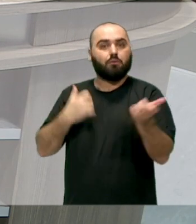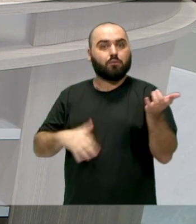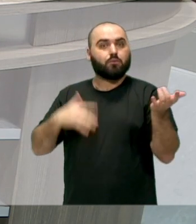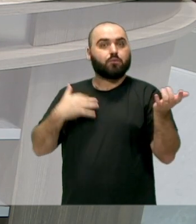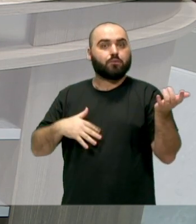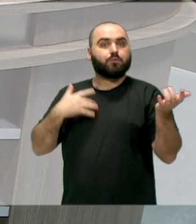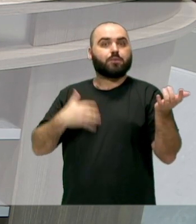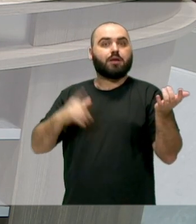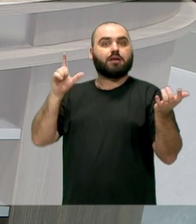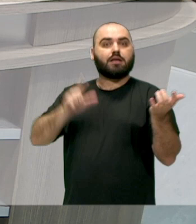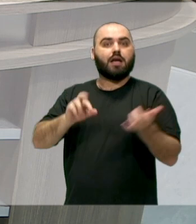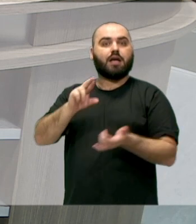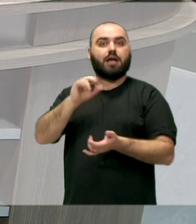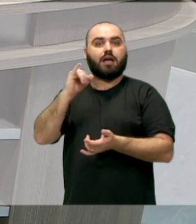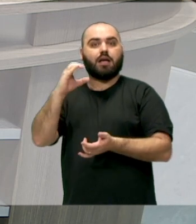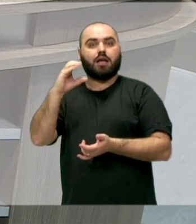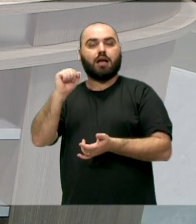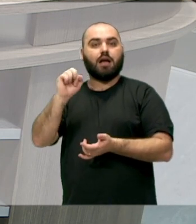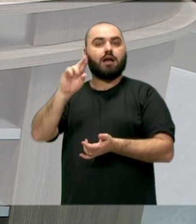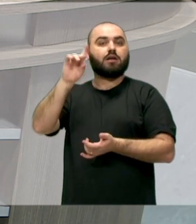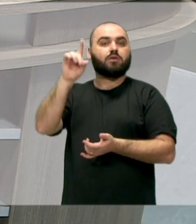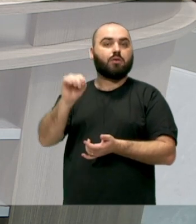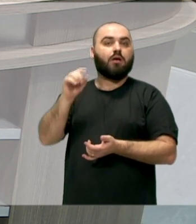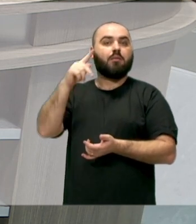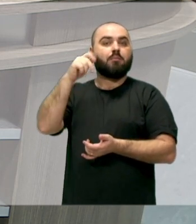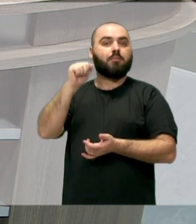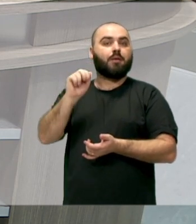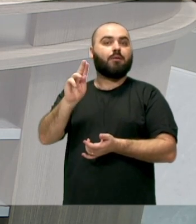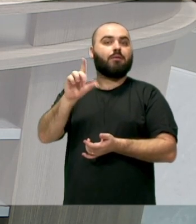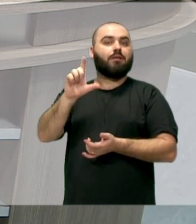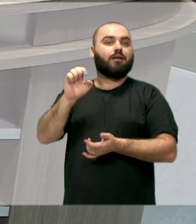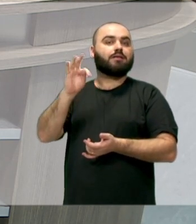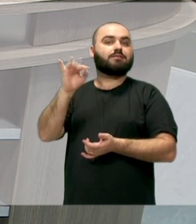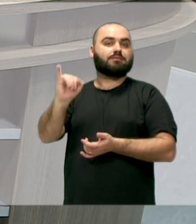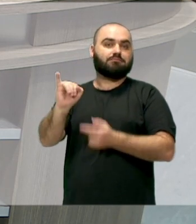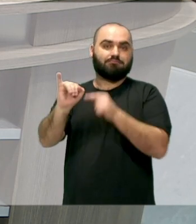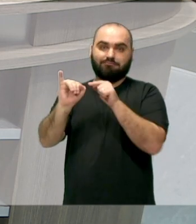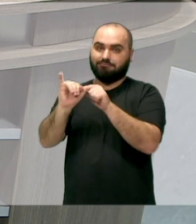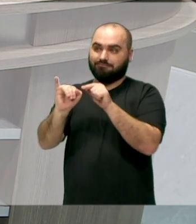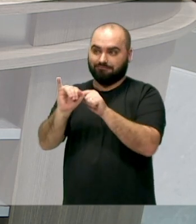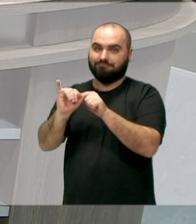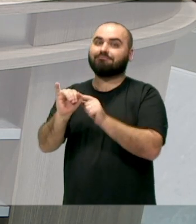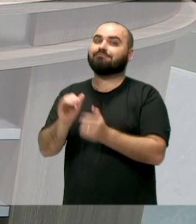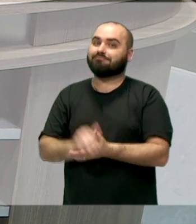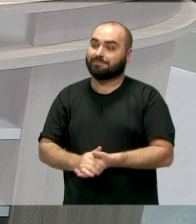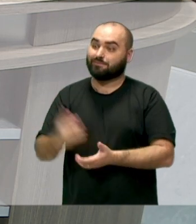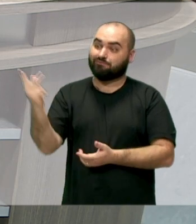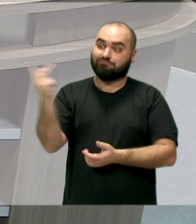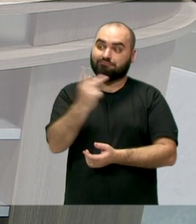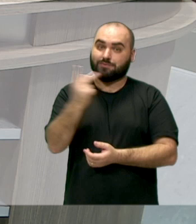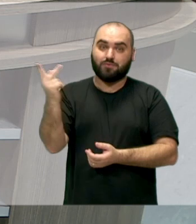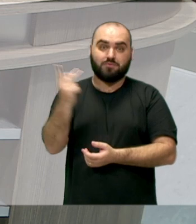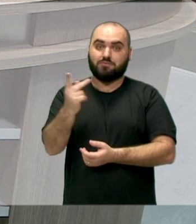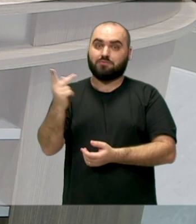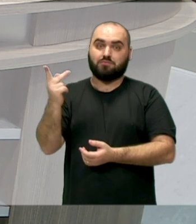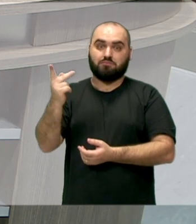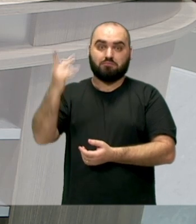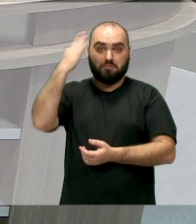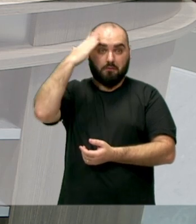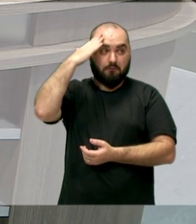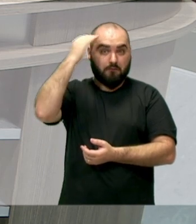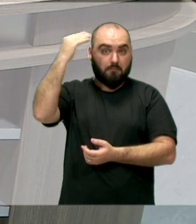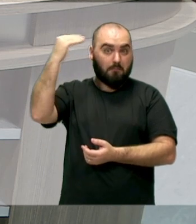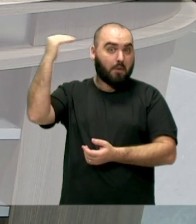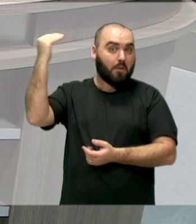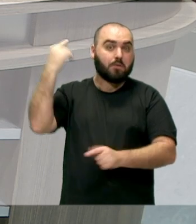violonista nosso, que é o Ricardo Pauletti. Então aí tá o primeiro encontro, né, de dois gigantes aí da música. O